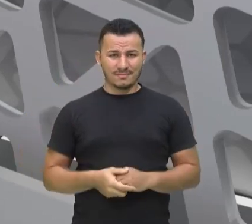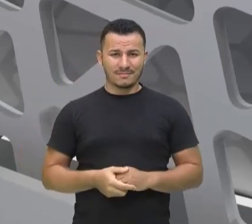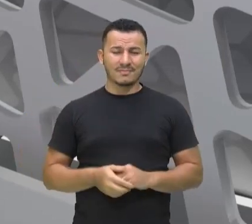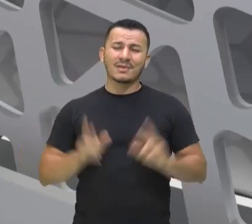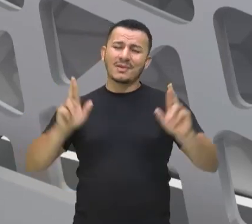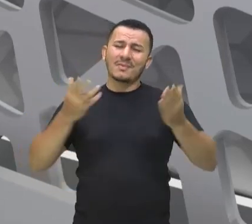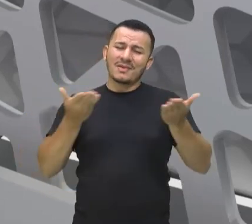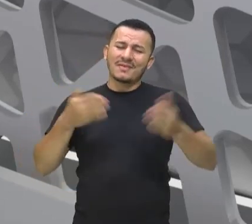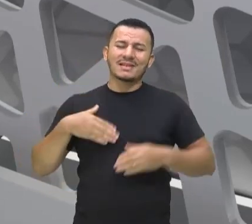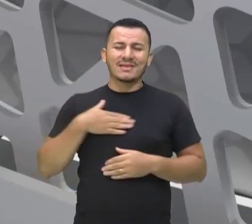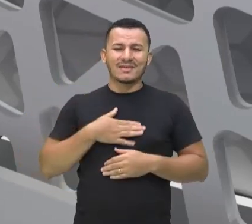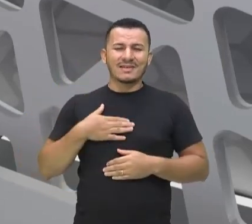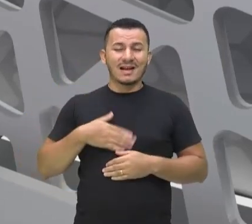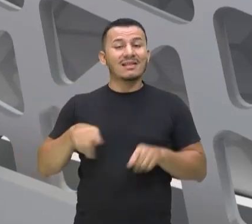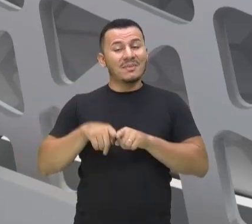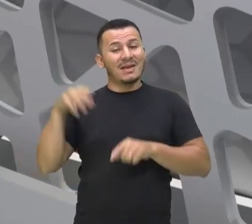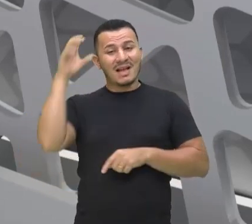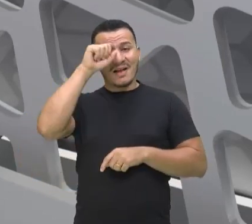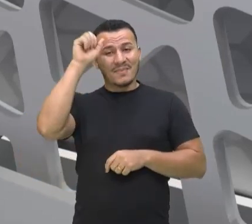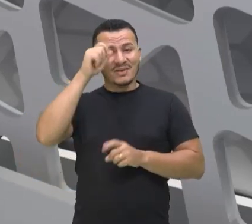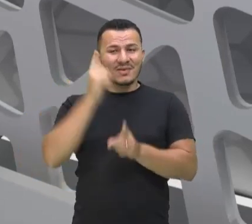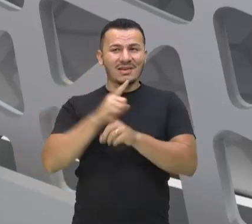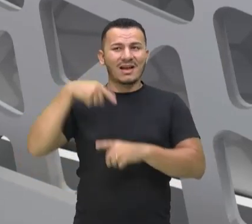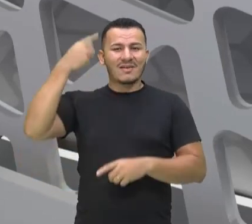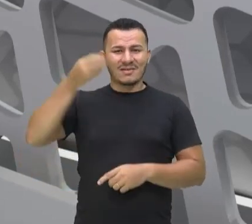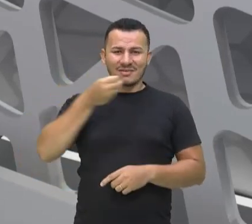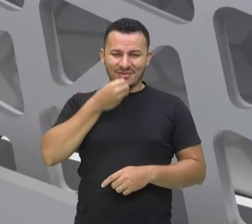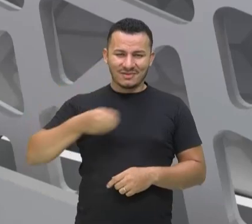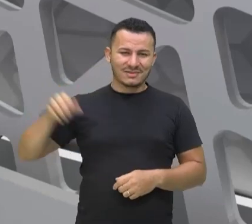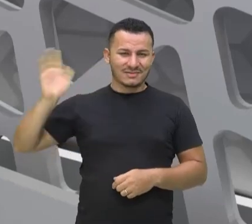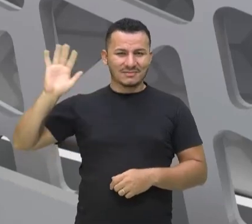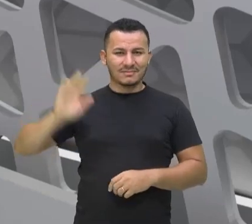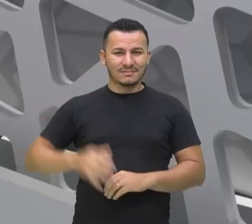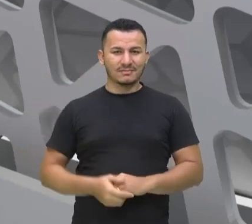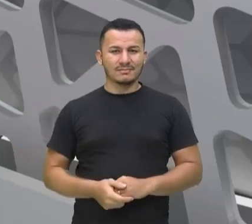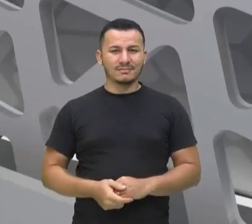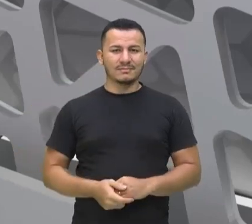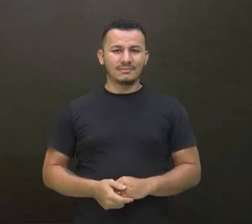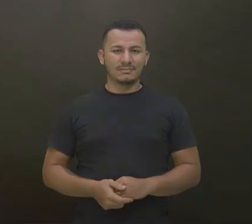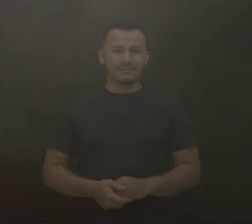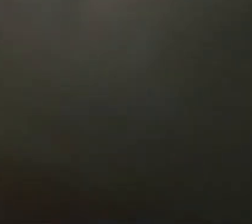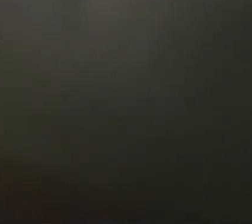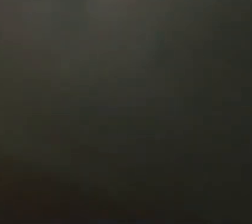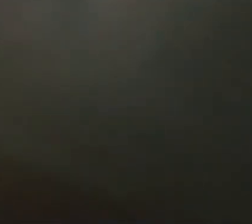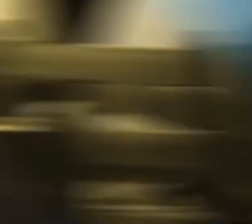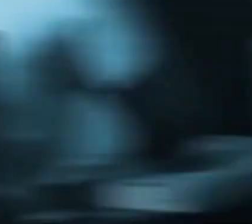Espero que vocês tenham compreendido e aguardo vocês aí na nossa próxima aula. Tchau, pessoal!